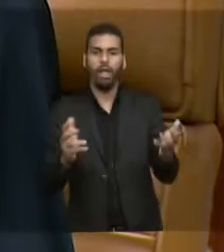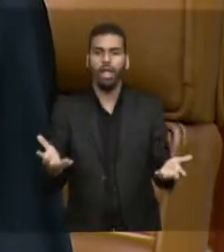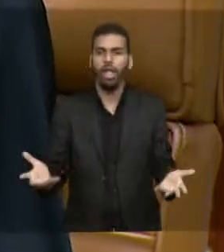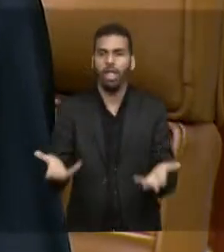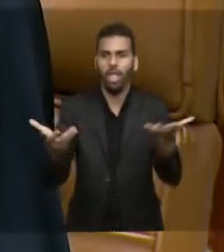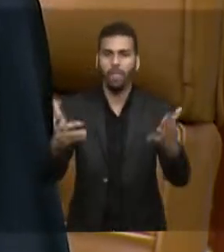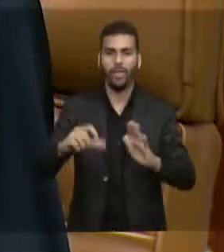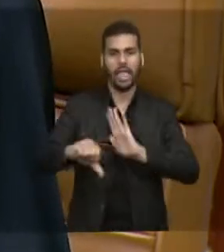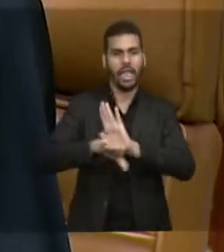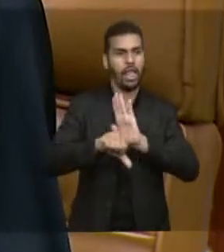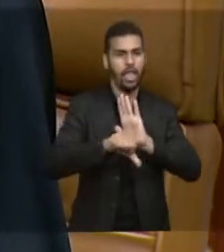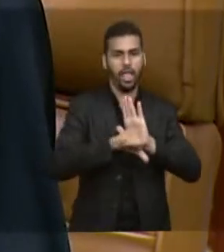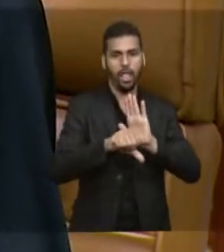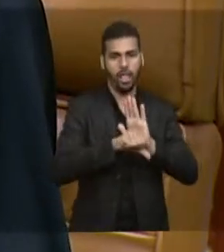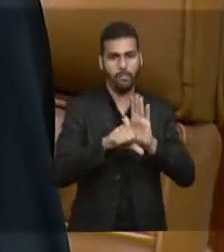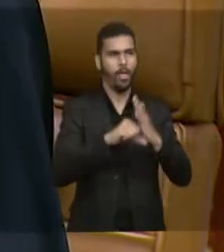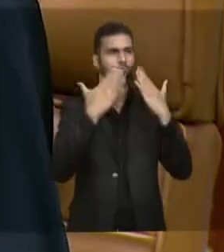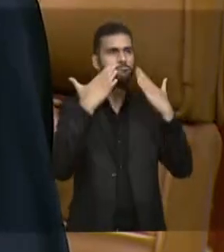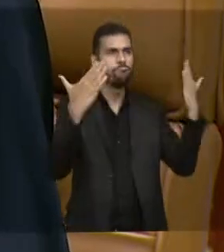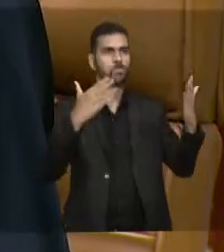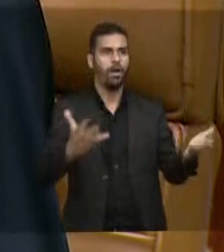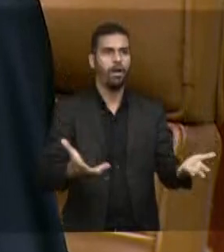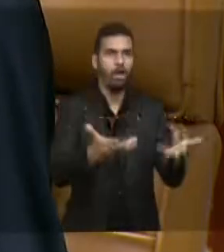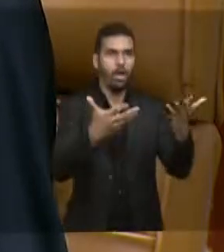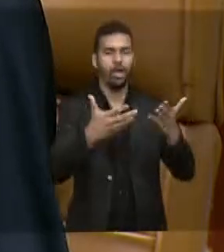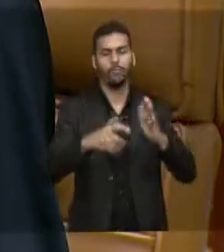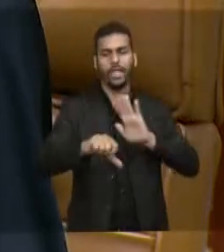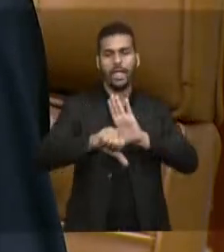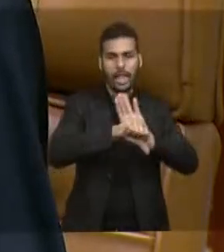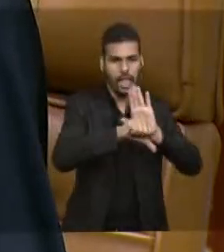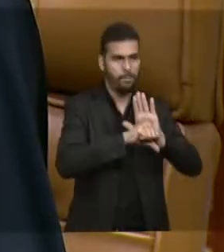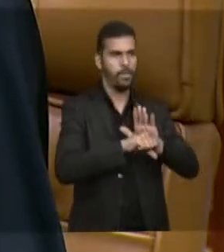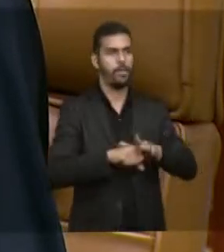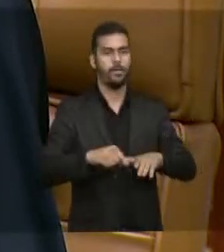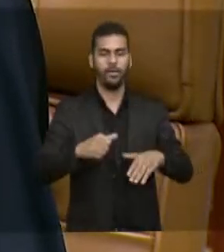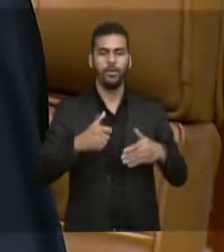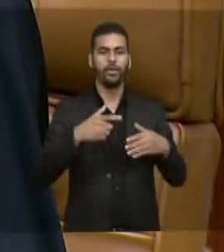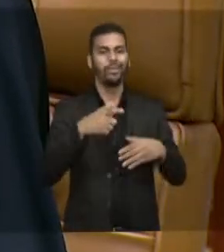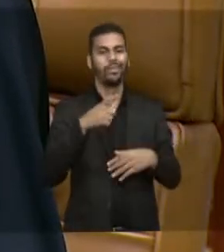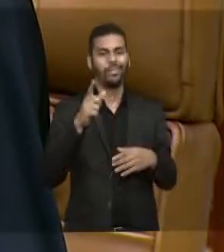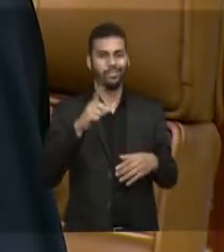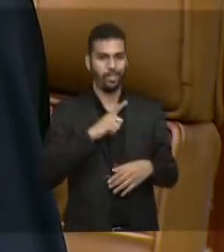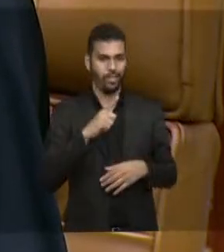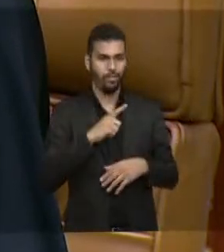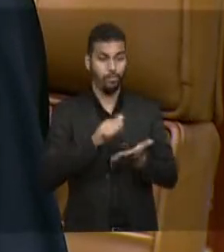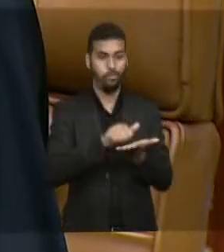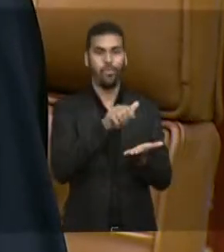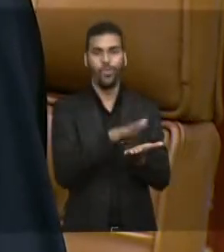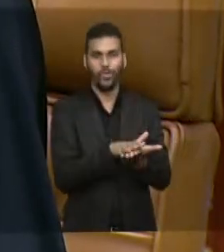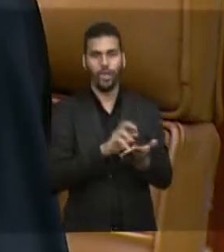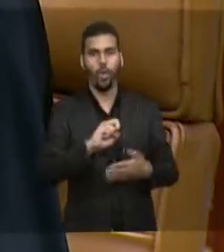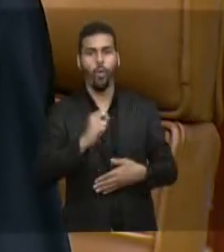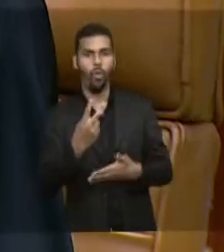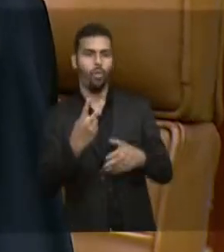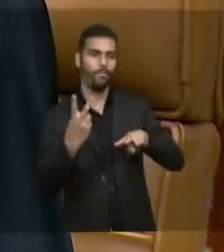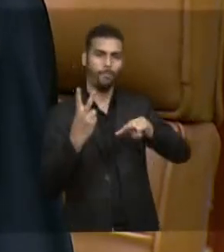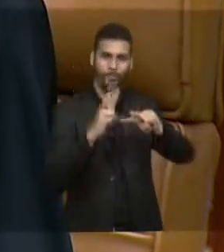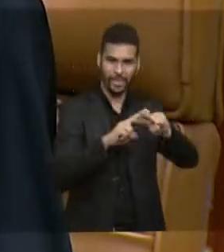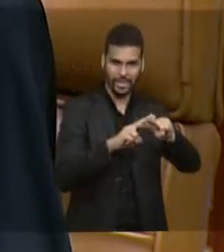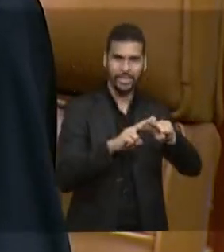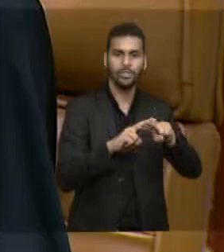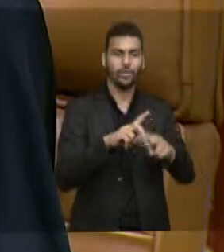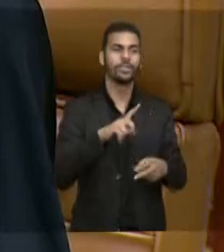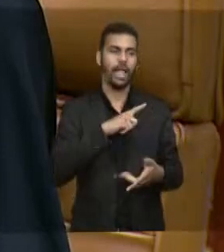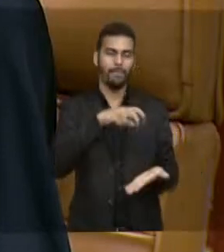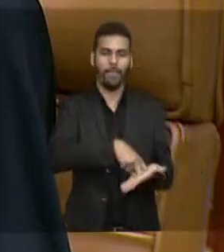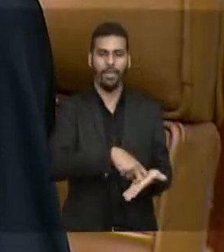286 incitar publicamente a prática de crime eu já detensão de três a seis meses ou multa incorre na mesma